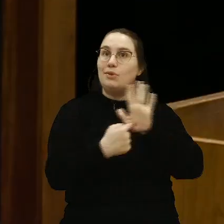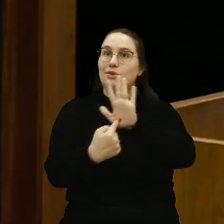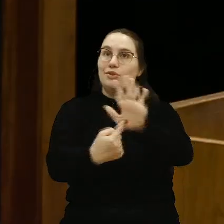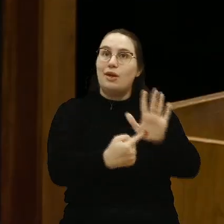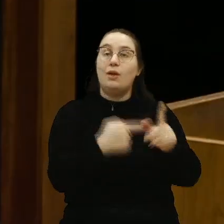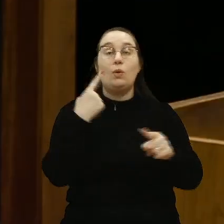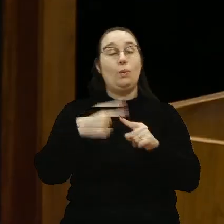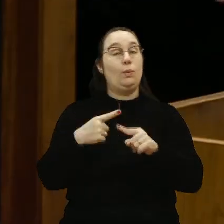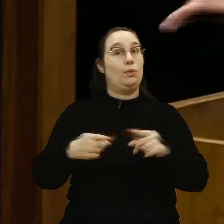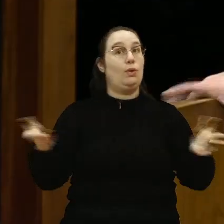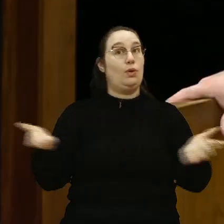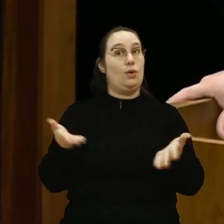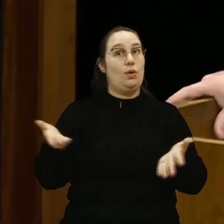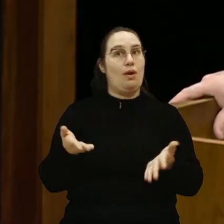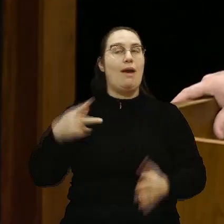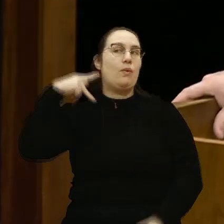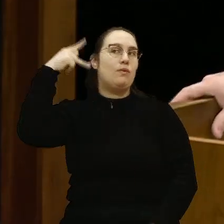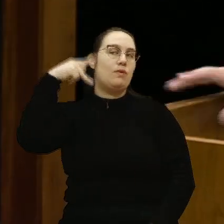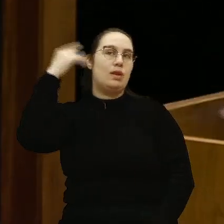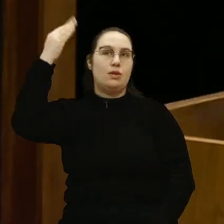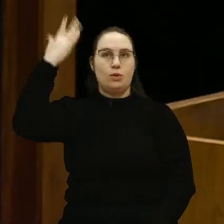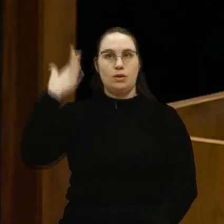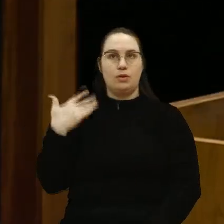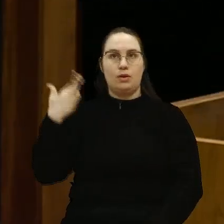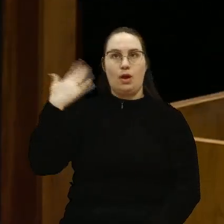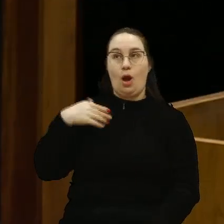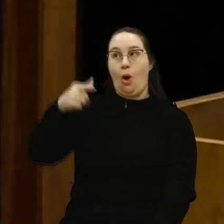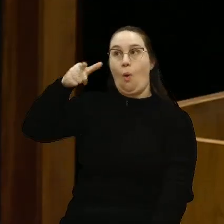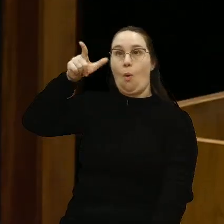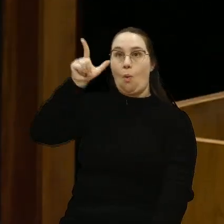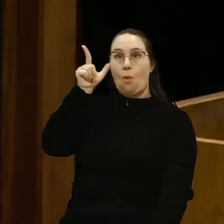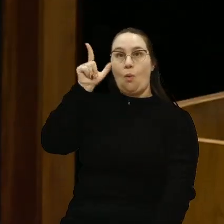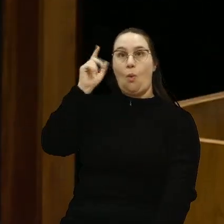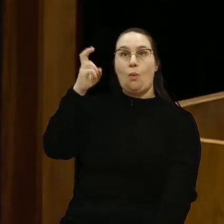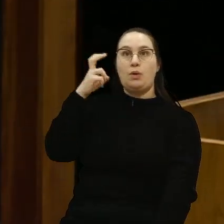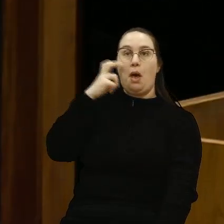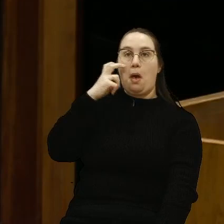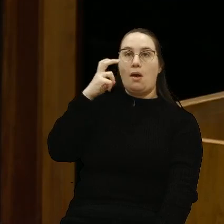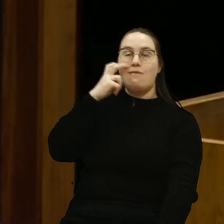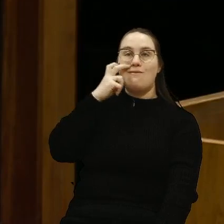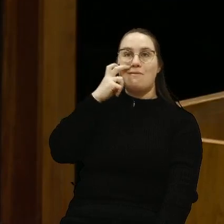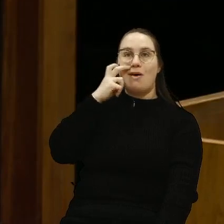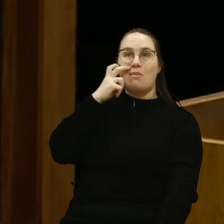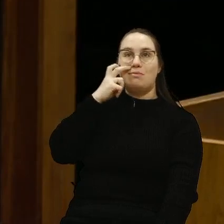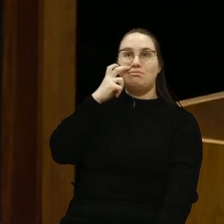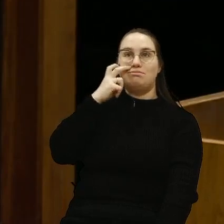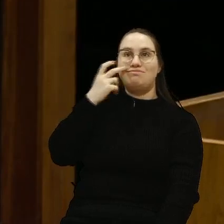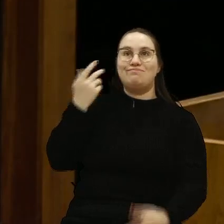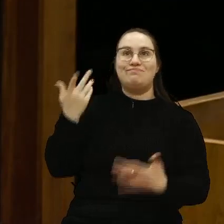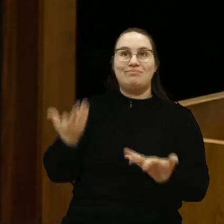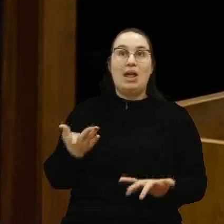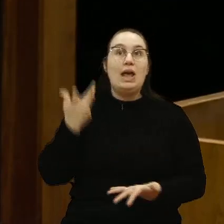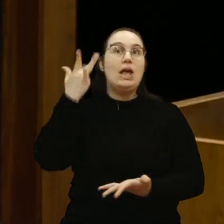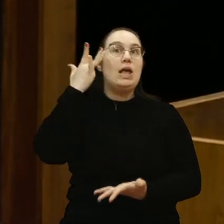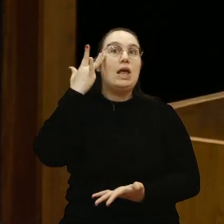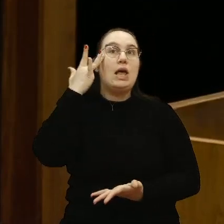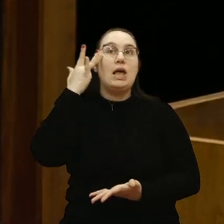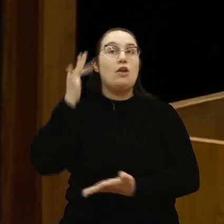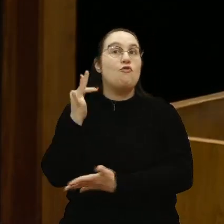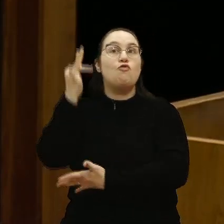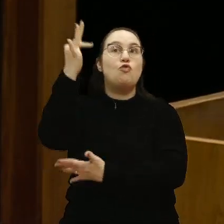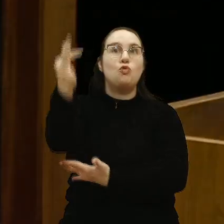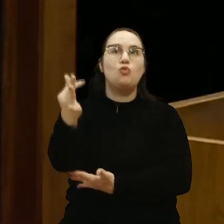hoje é com a vereadora Daiane, ontem foi com a vereadora Andressa Malman, e amanhã vai